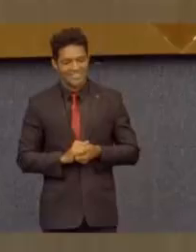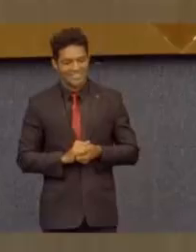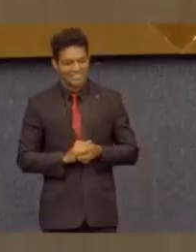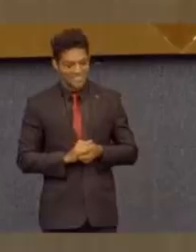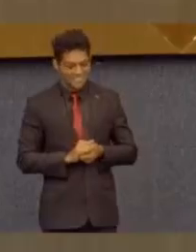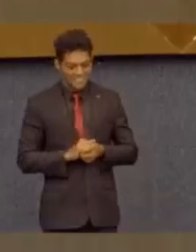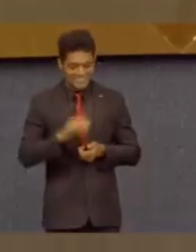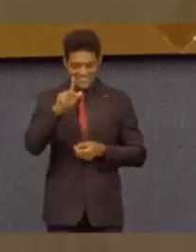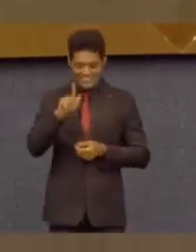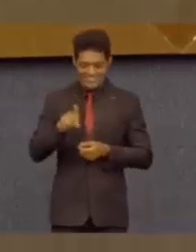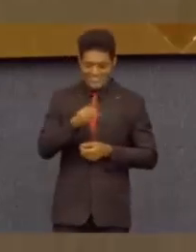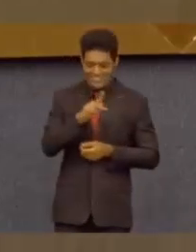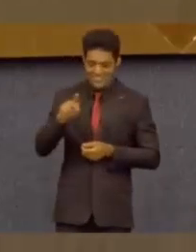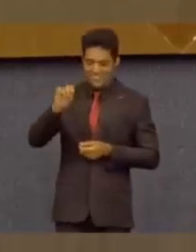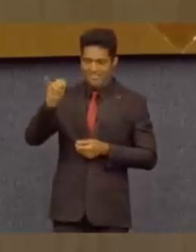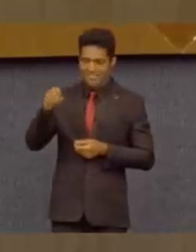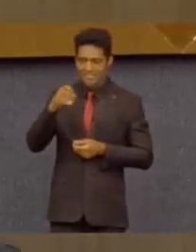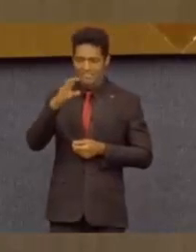Padre